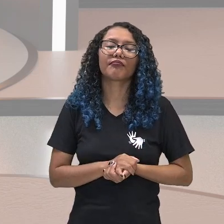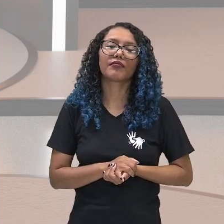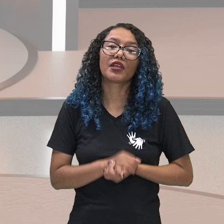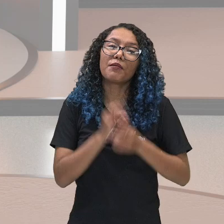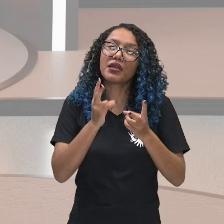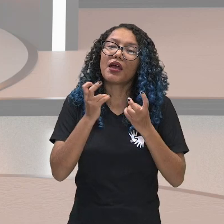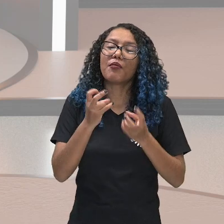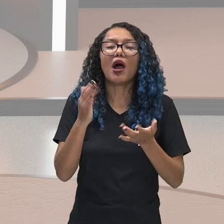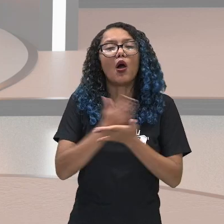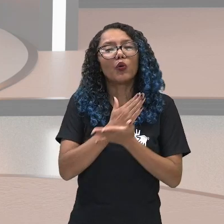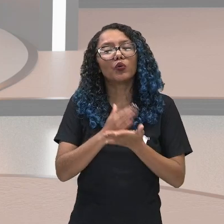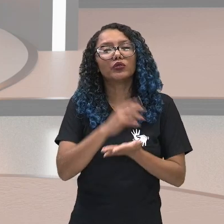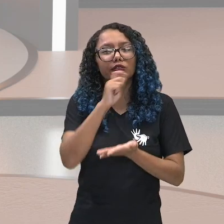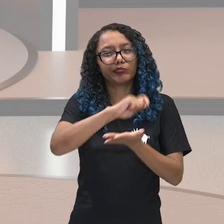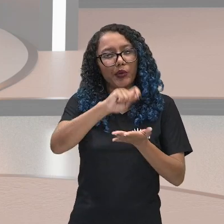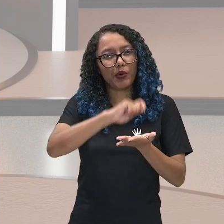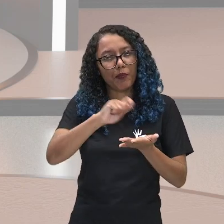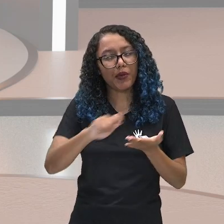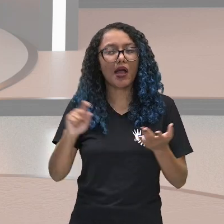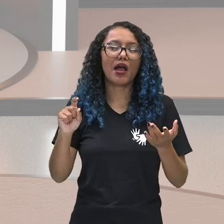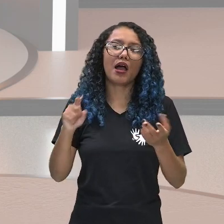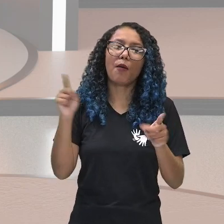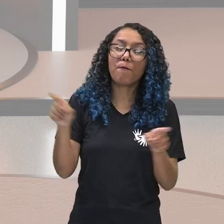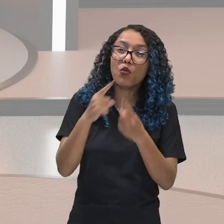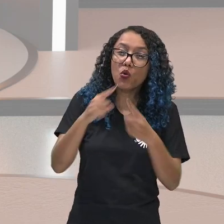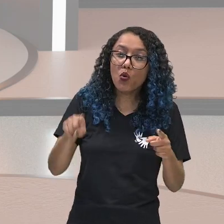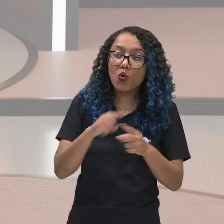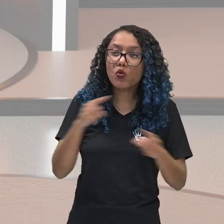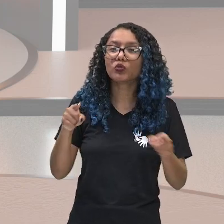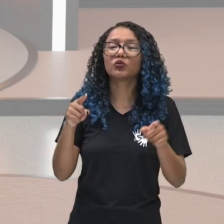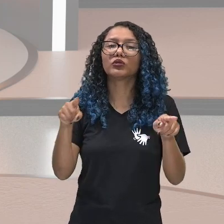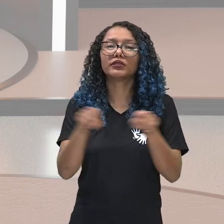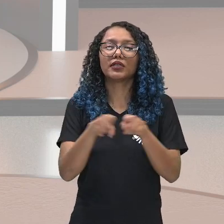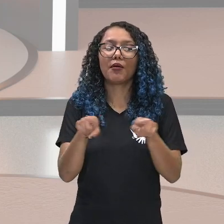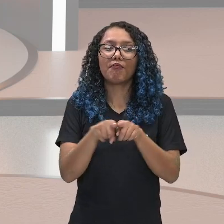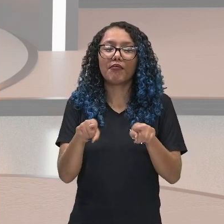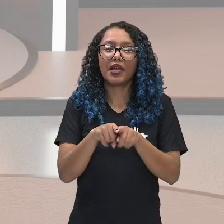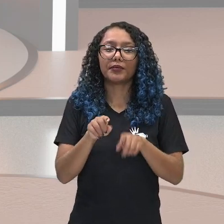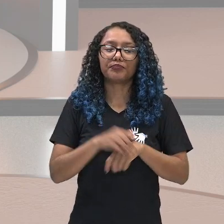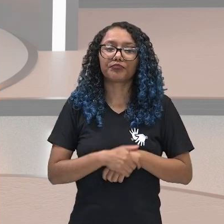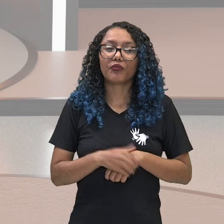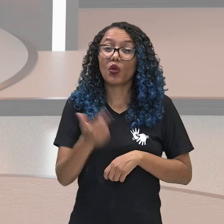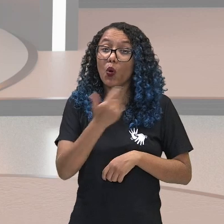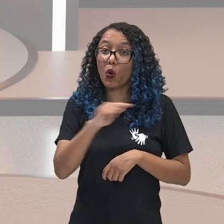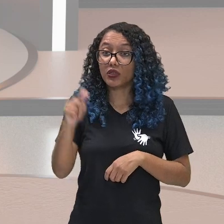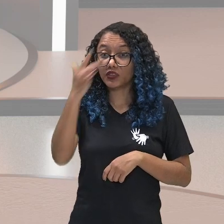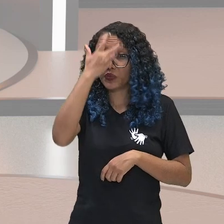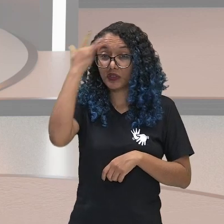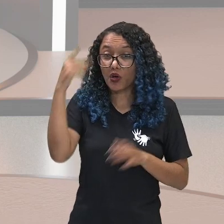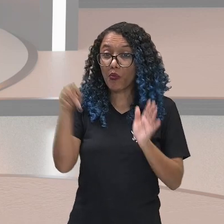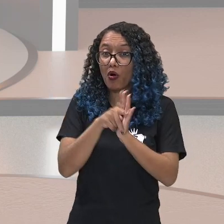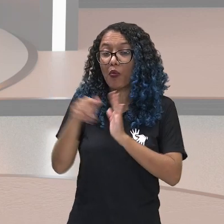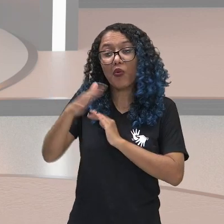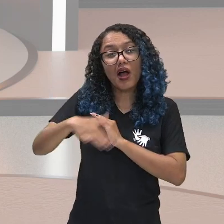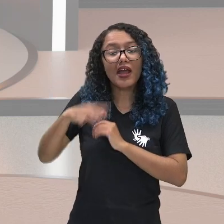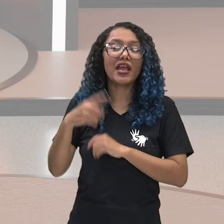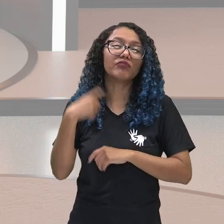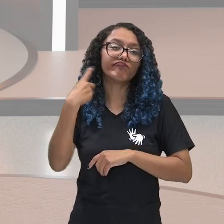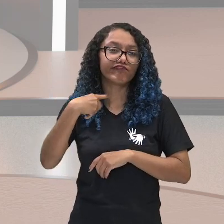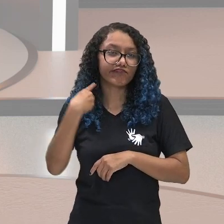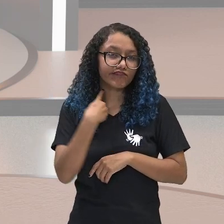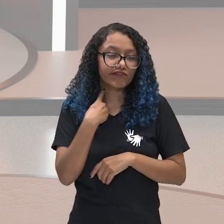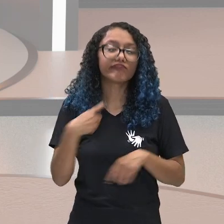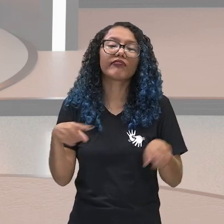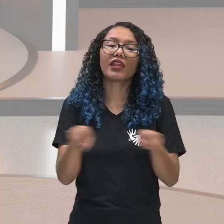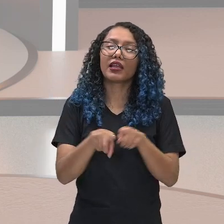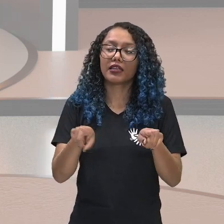alguns escritores, algumas musicistas, não é mesmo? Algumas pessoas também ligadas ao direito, tá? Que são, então, também